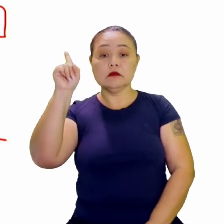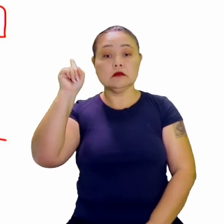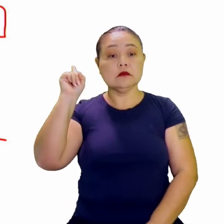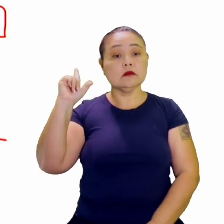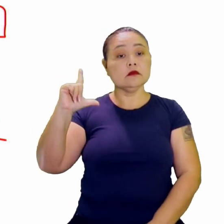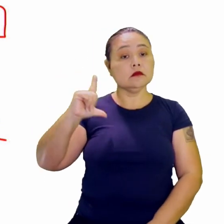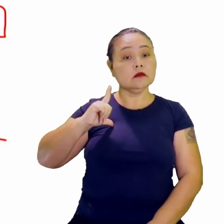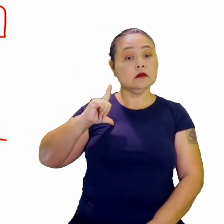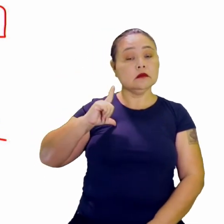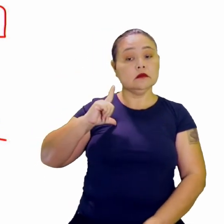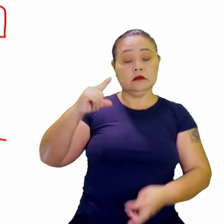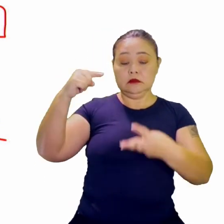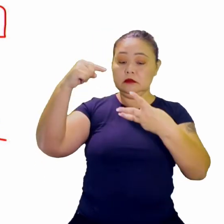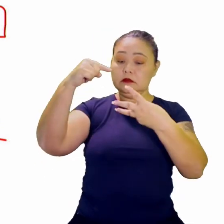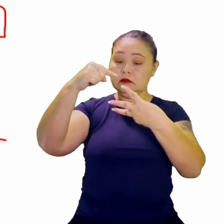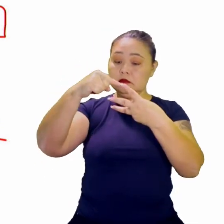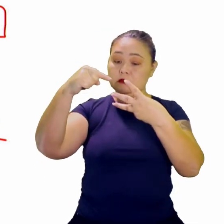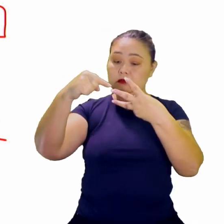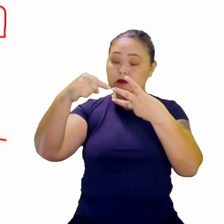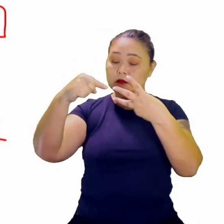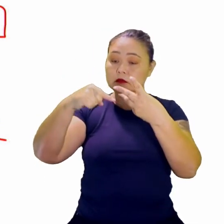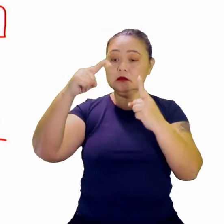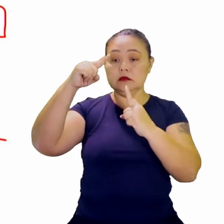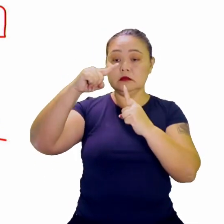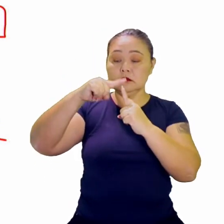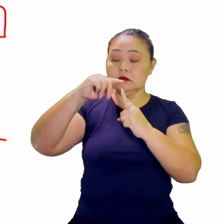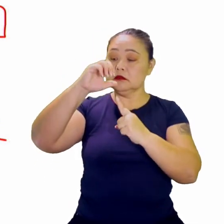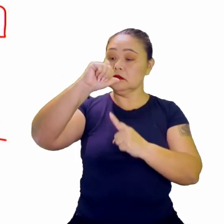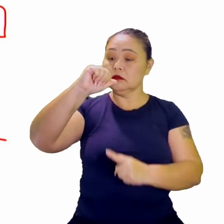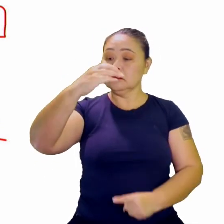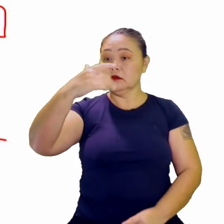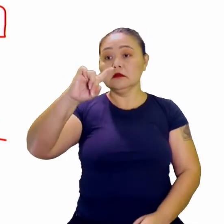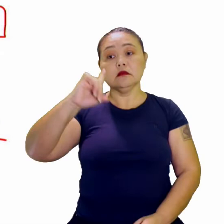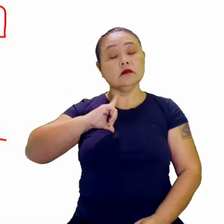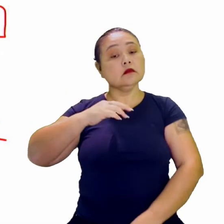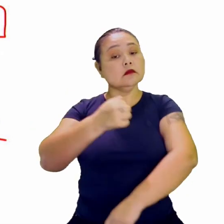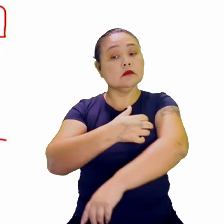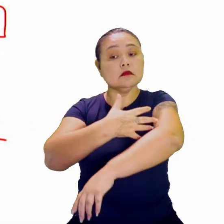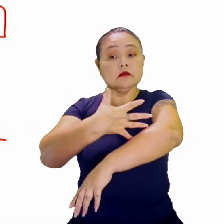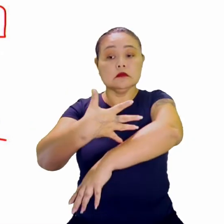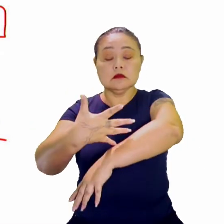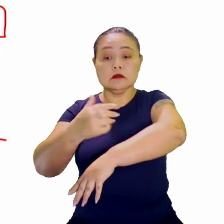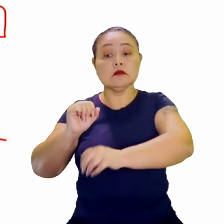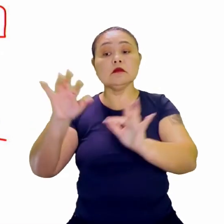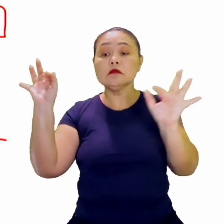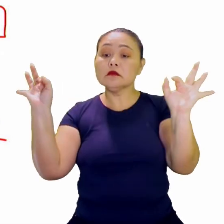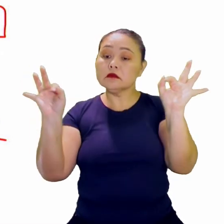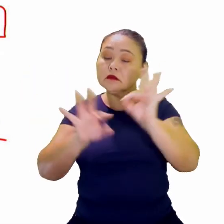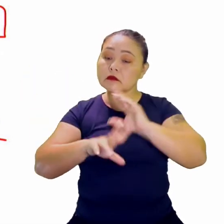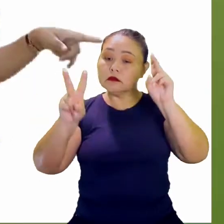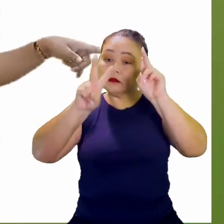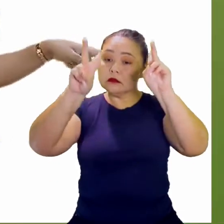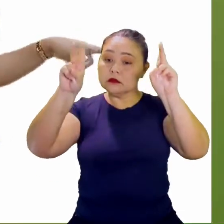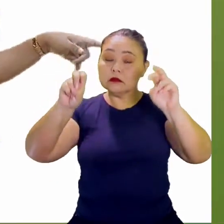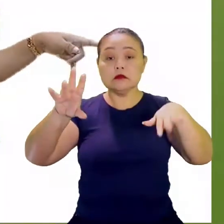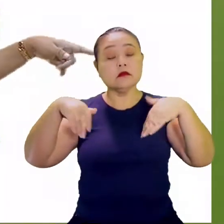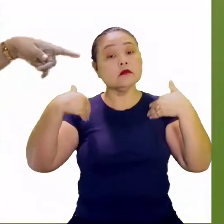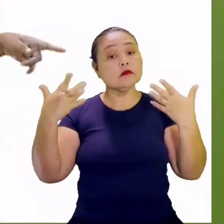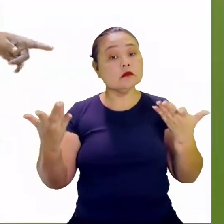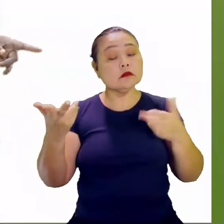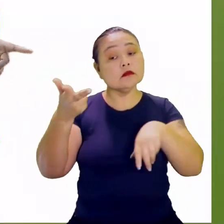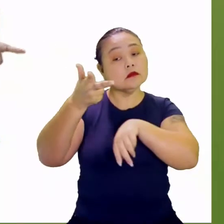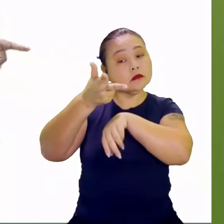nós temos os tipos de ação muscular. Para fechar esse assunto, agora nós vamos ver a